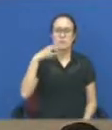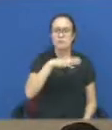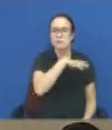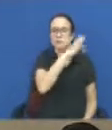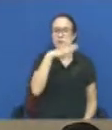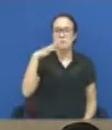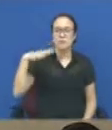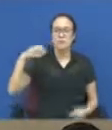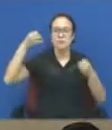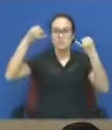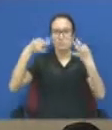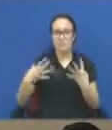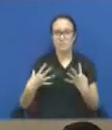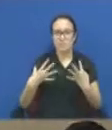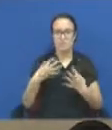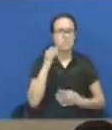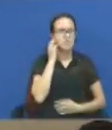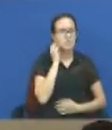Aloysio.